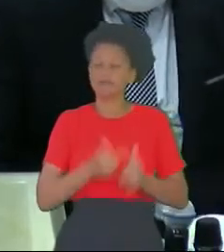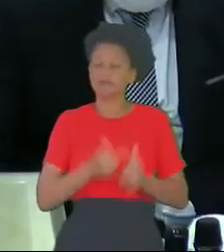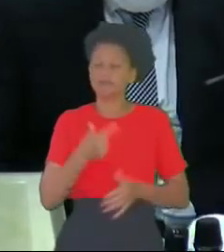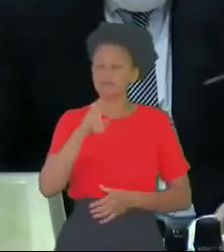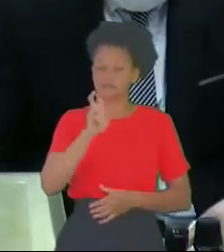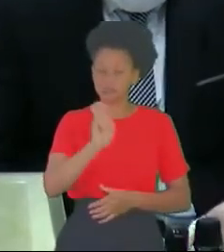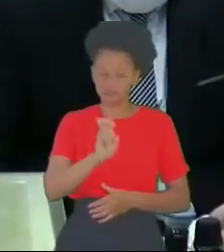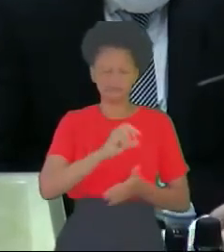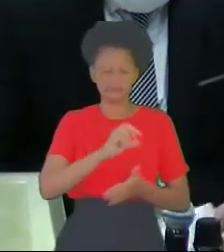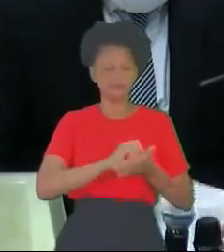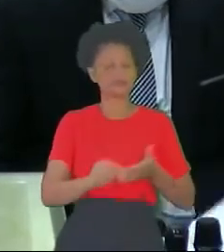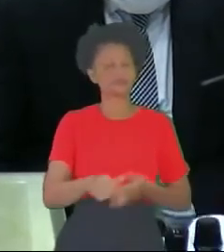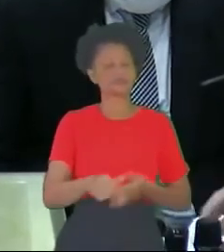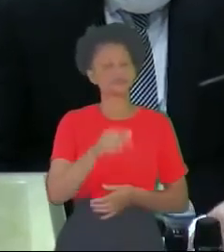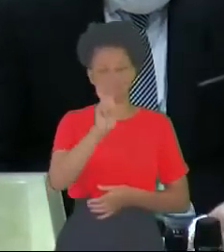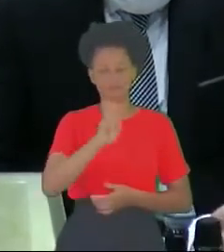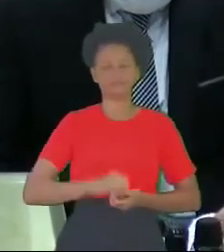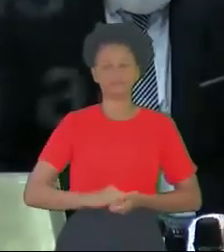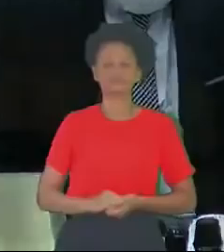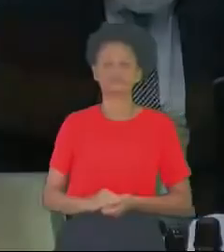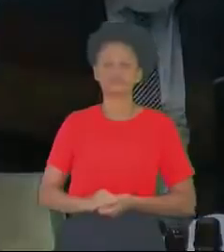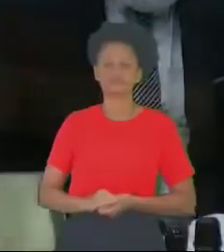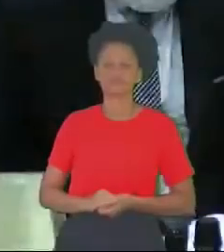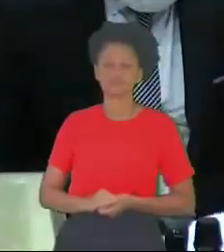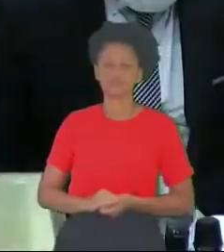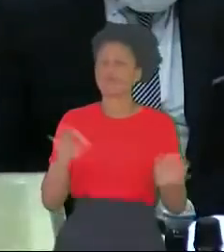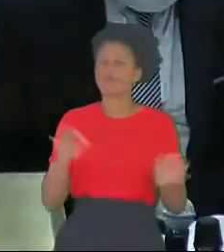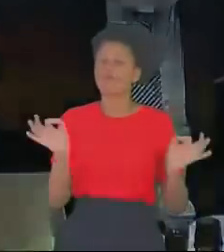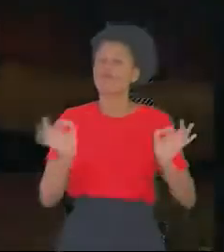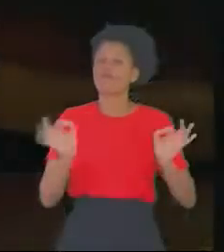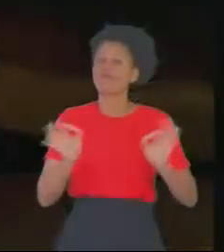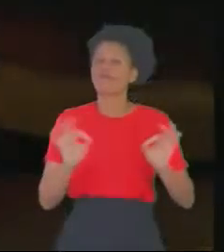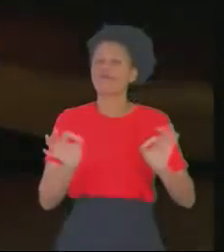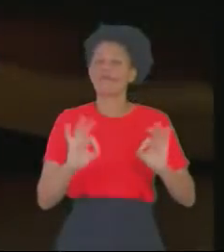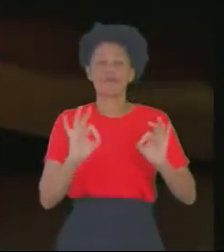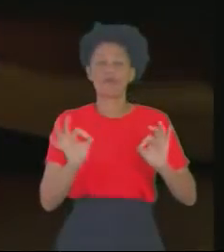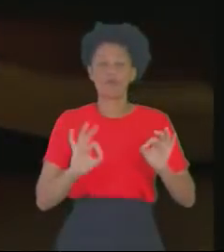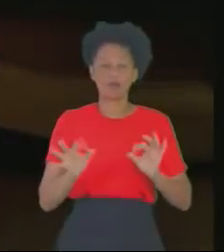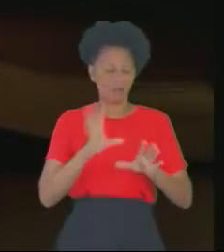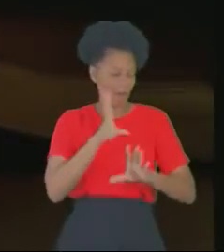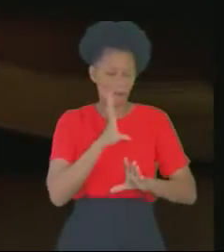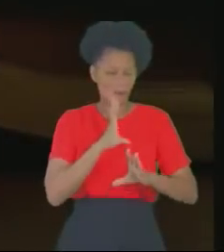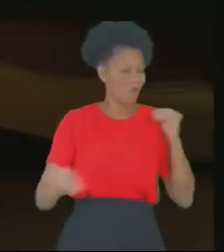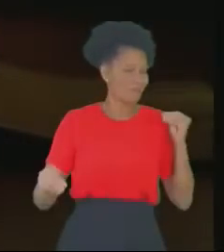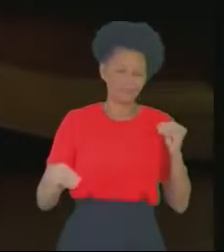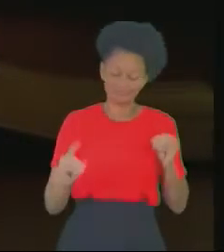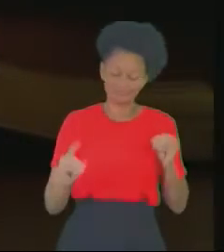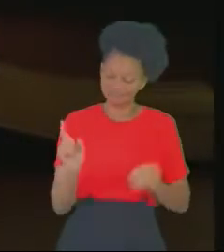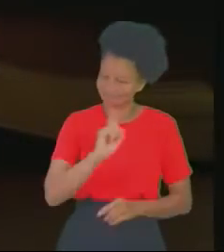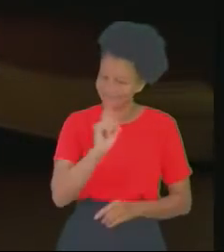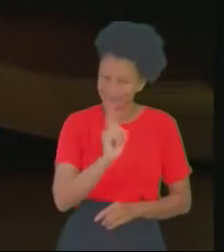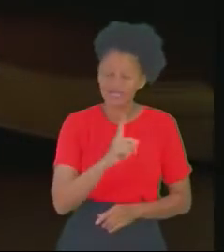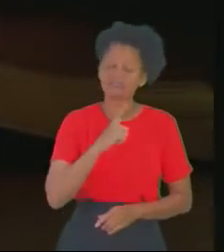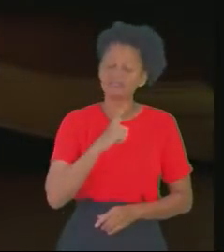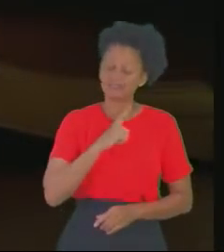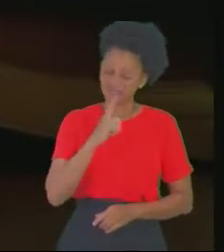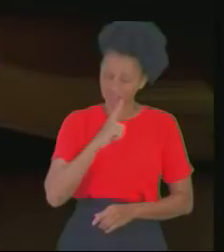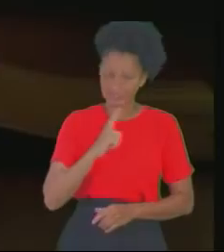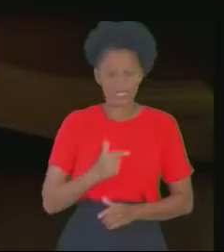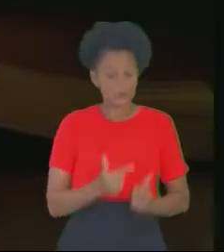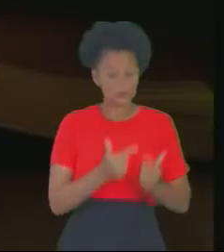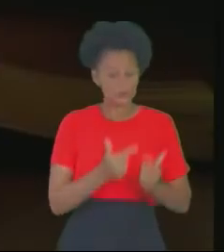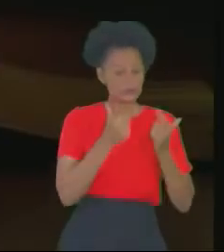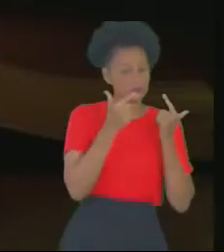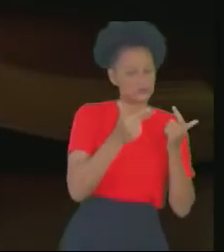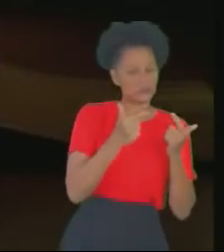o versículo 5. Glória a Deus. Ninguém escapa dessa sina. Glória a Deus. Tem sorte e tem sina.